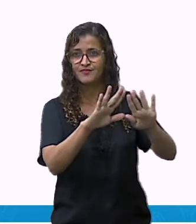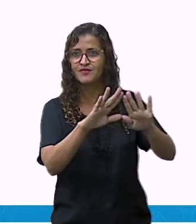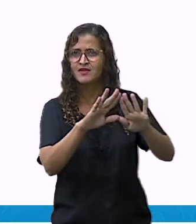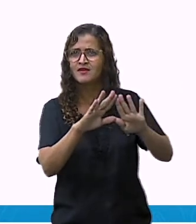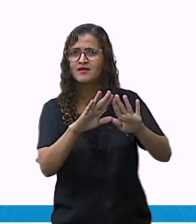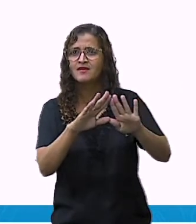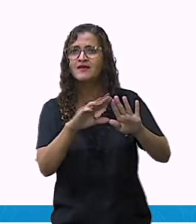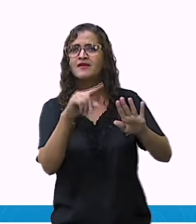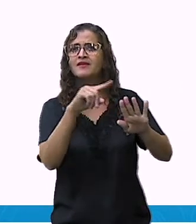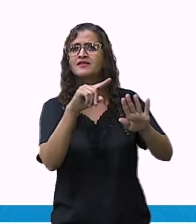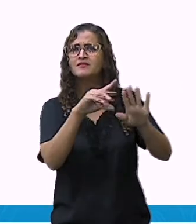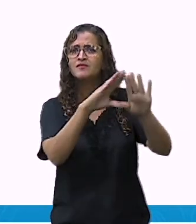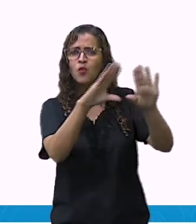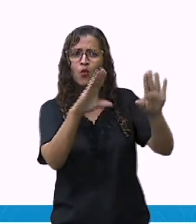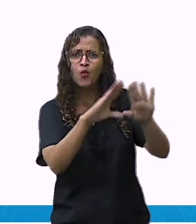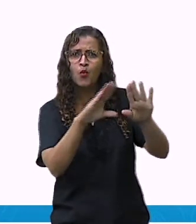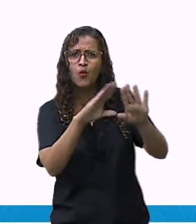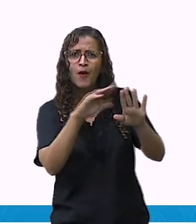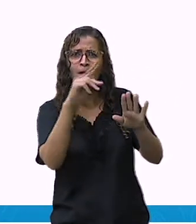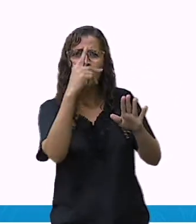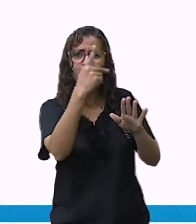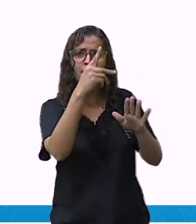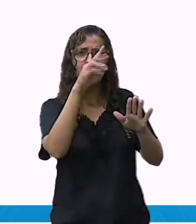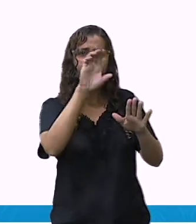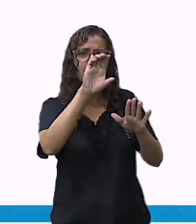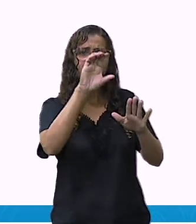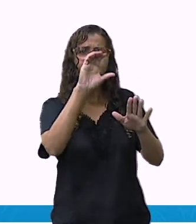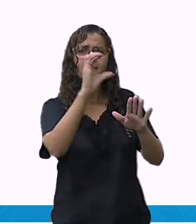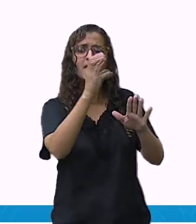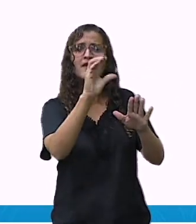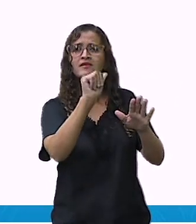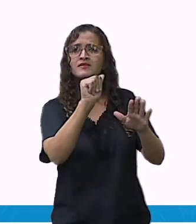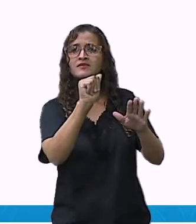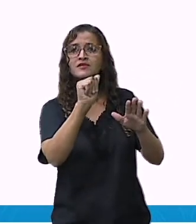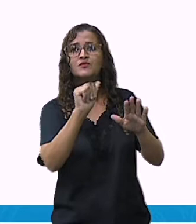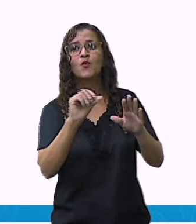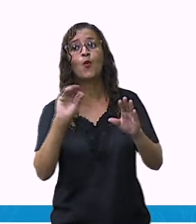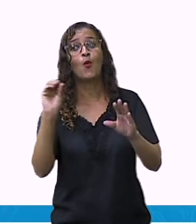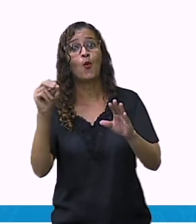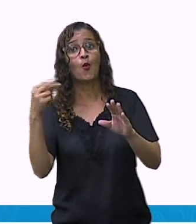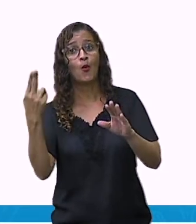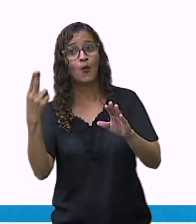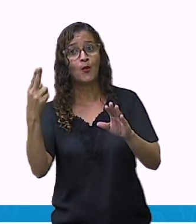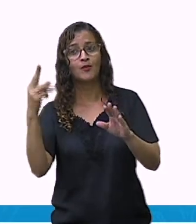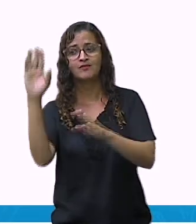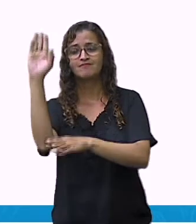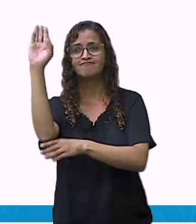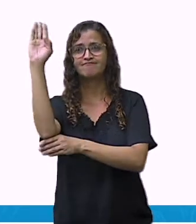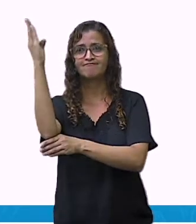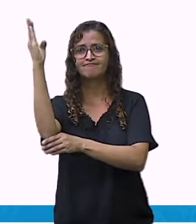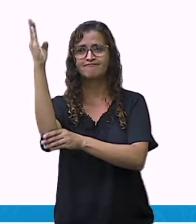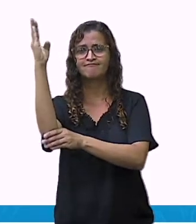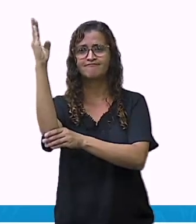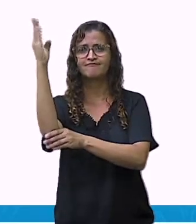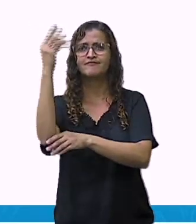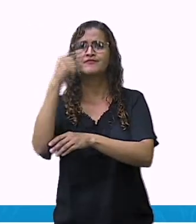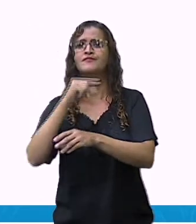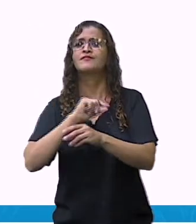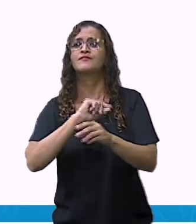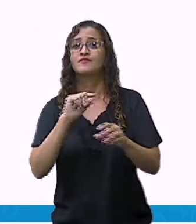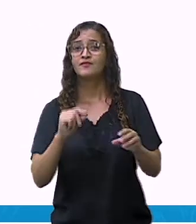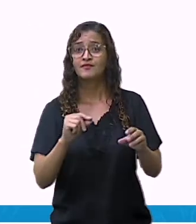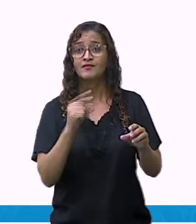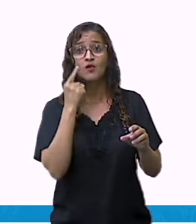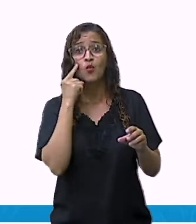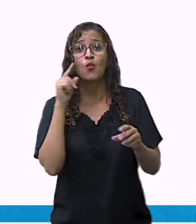peças de madeira. Agora nós já temos outro significado para a palavra peça.